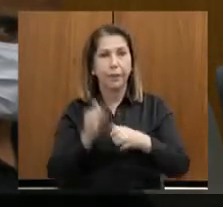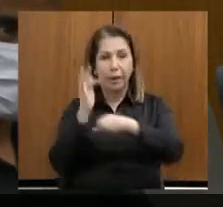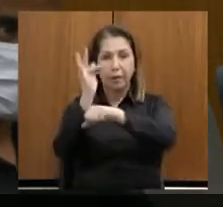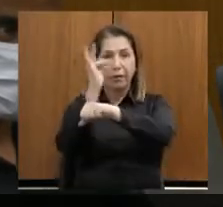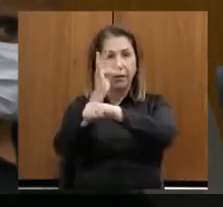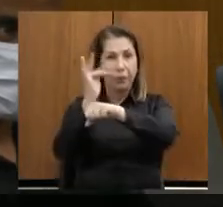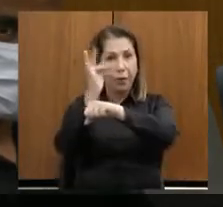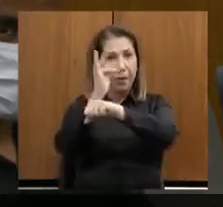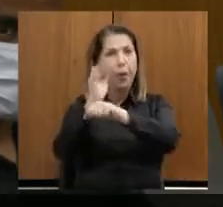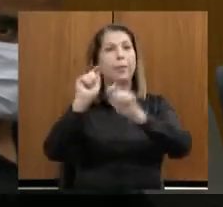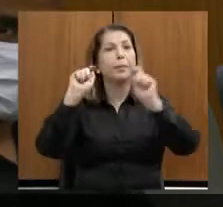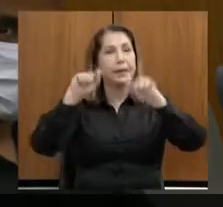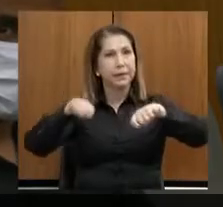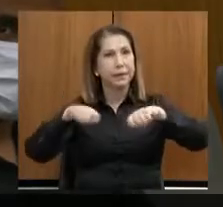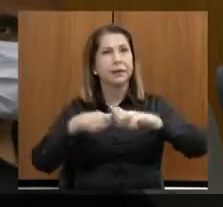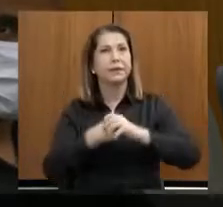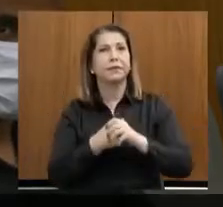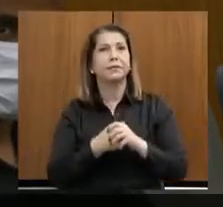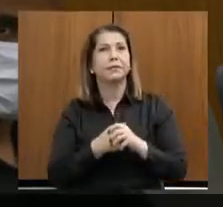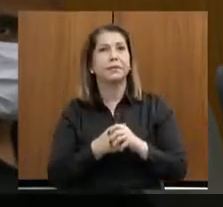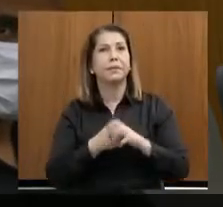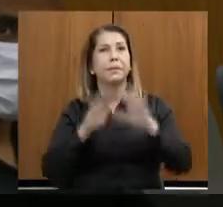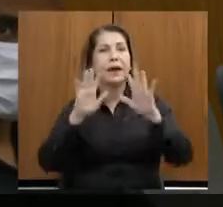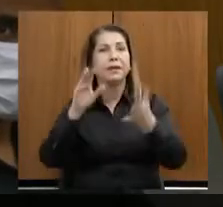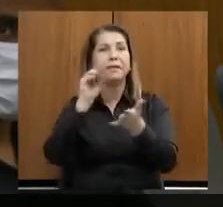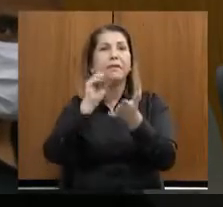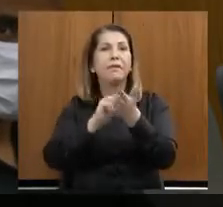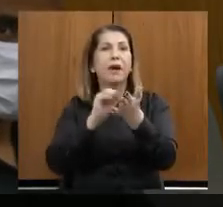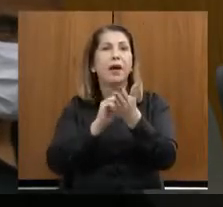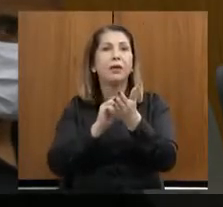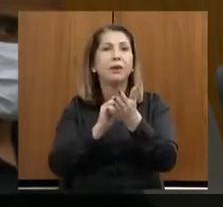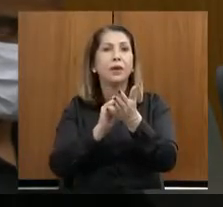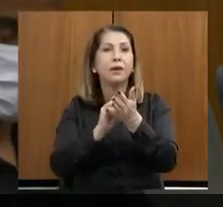é preciso o que necessito é desburocratização